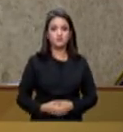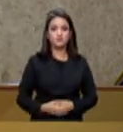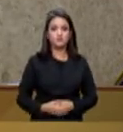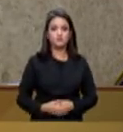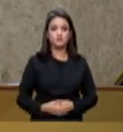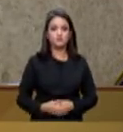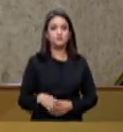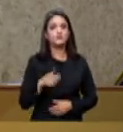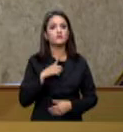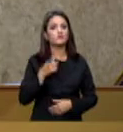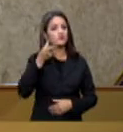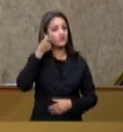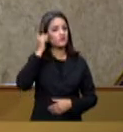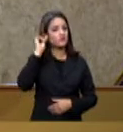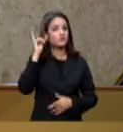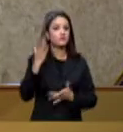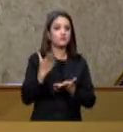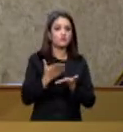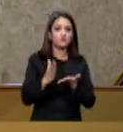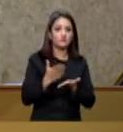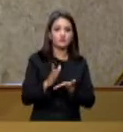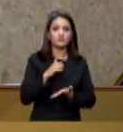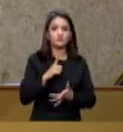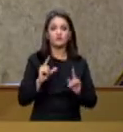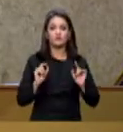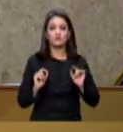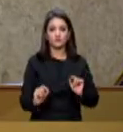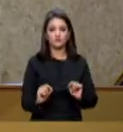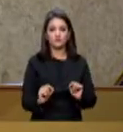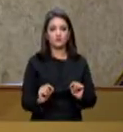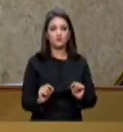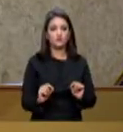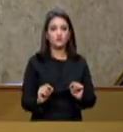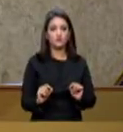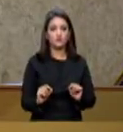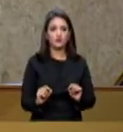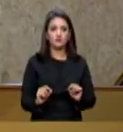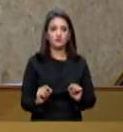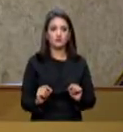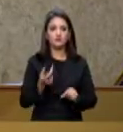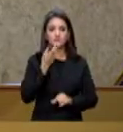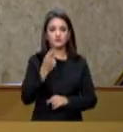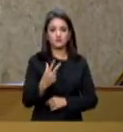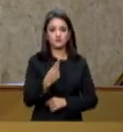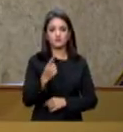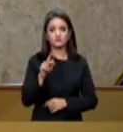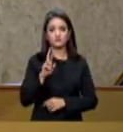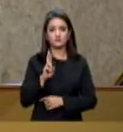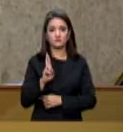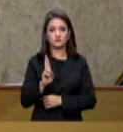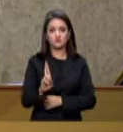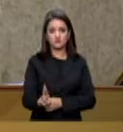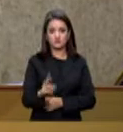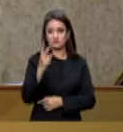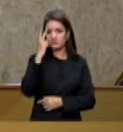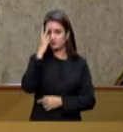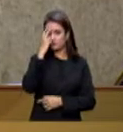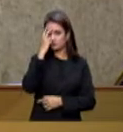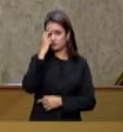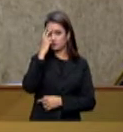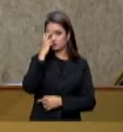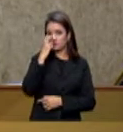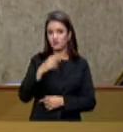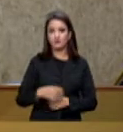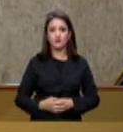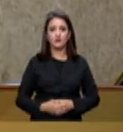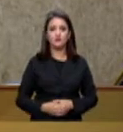sobejou ontem ainda a fala de Sua Excelência, o Procurador-Geral da República, Dr. Antônio